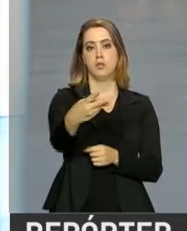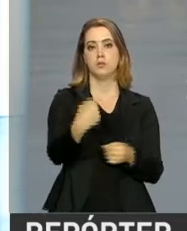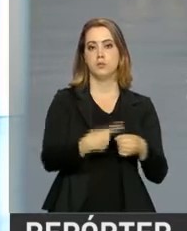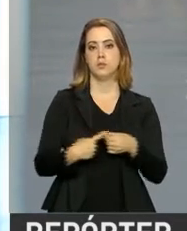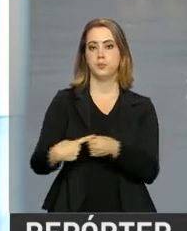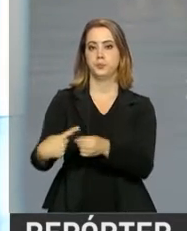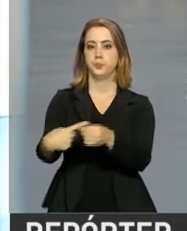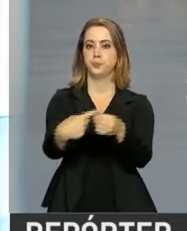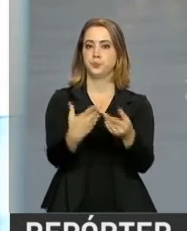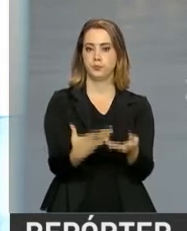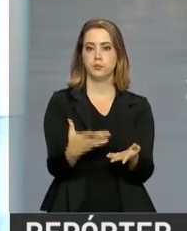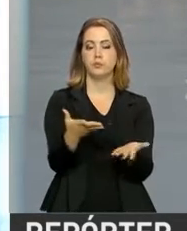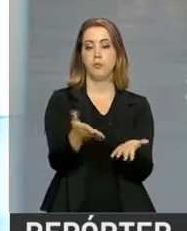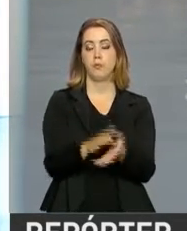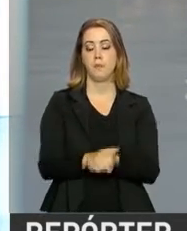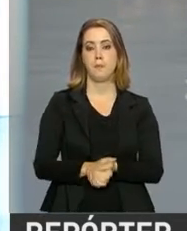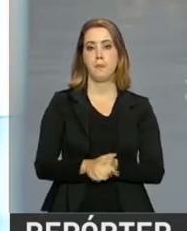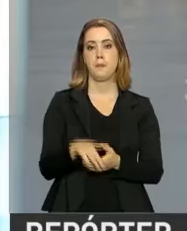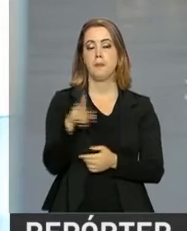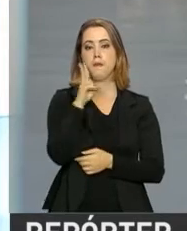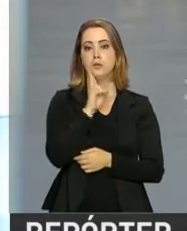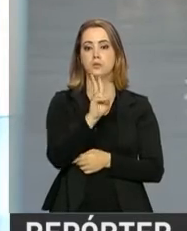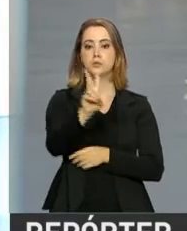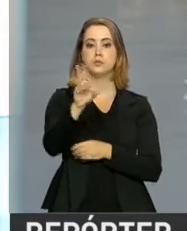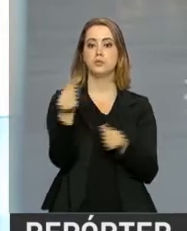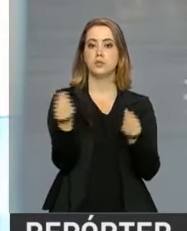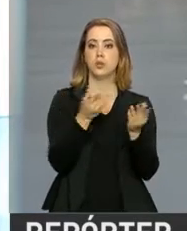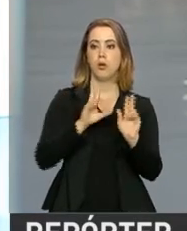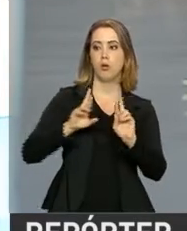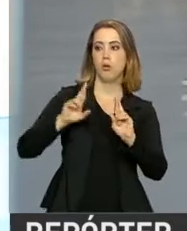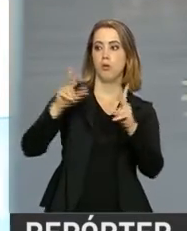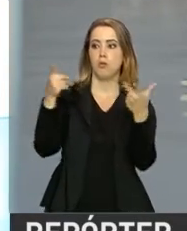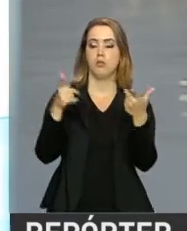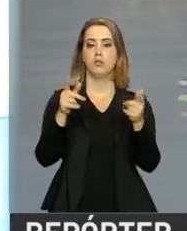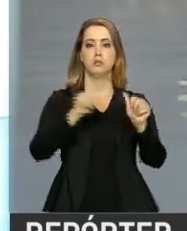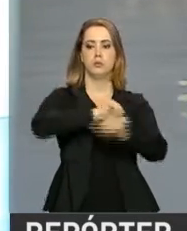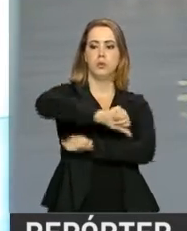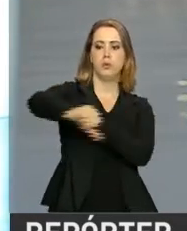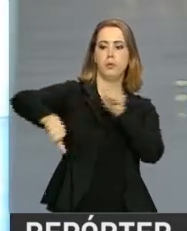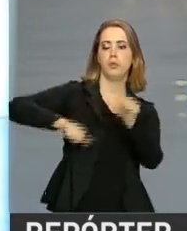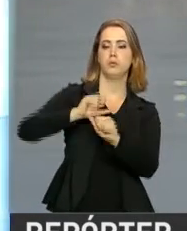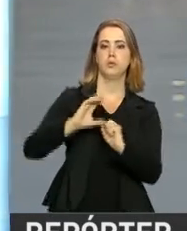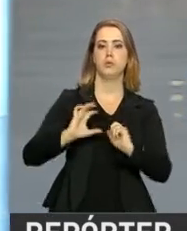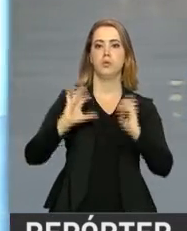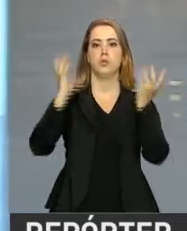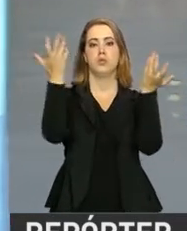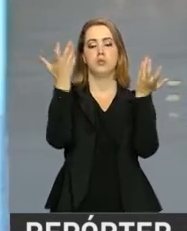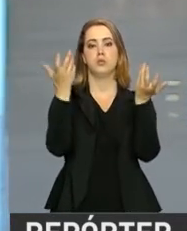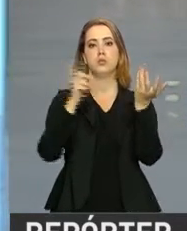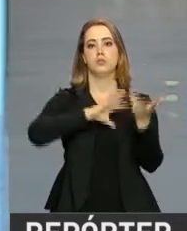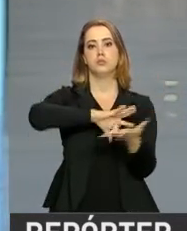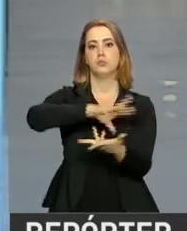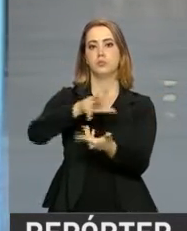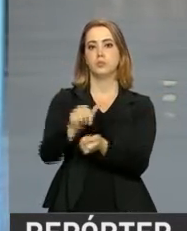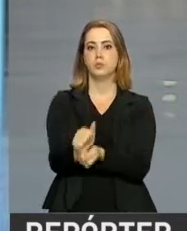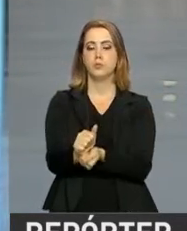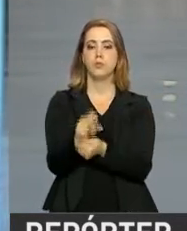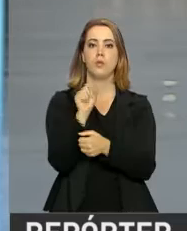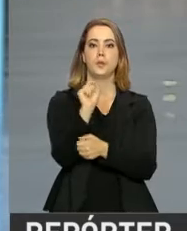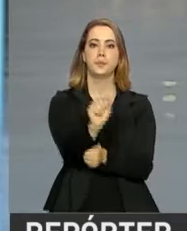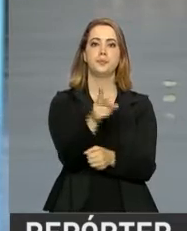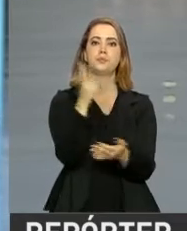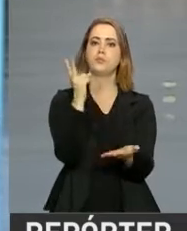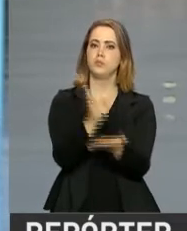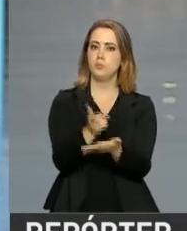da região e horas josé luís como as mudanças climáticas estão alterando o clima dupla o clima do planeta